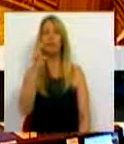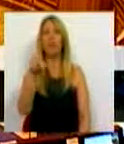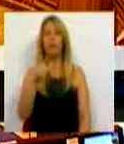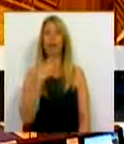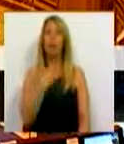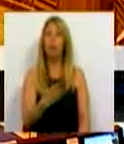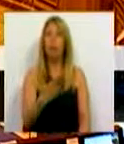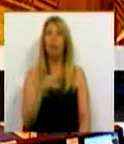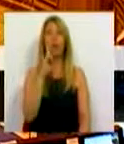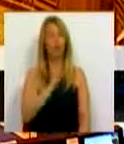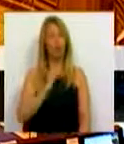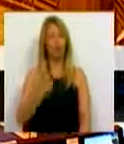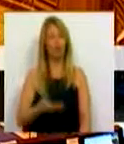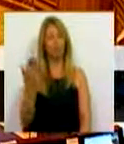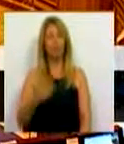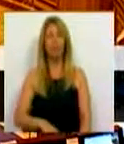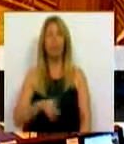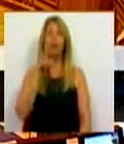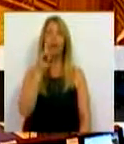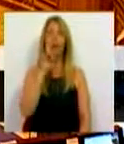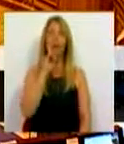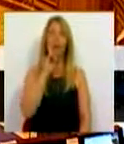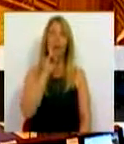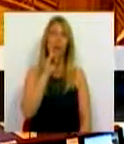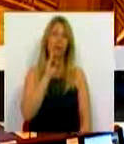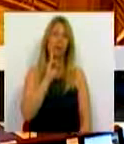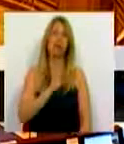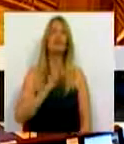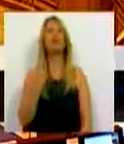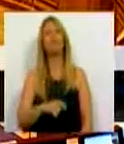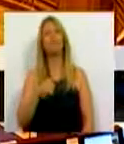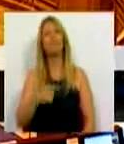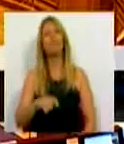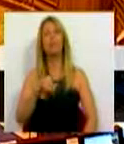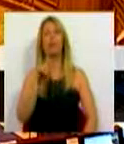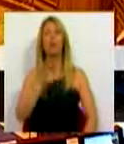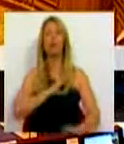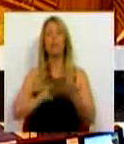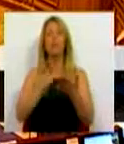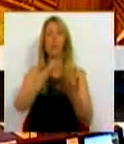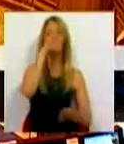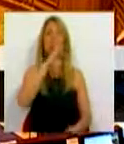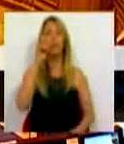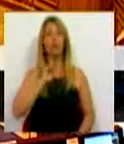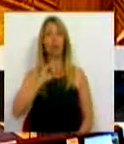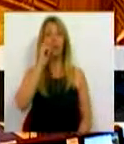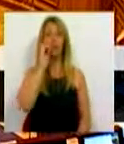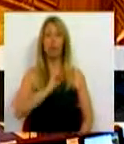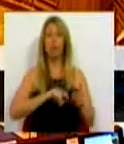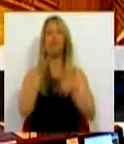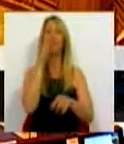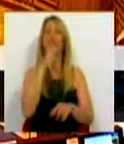Obrigado, Sra. Presidente, Sra. Presidente, Srs. Secretários de Estado, Sras. e Srs.